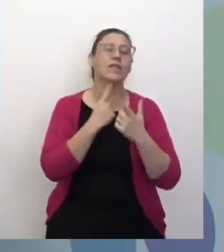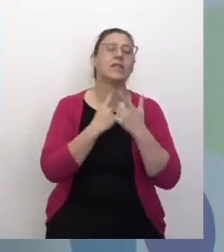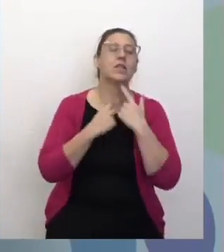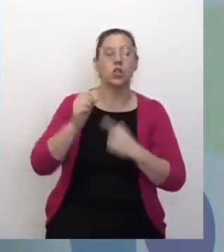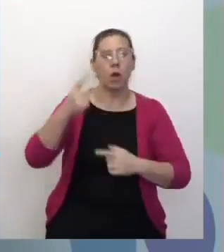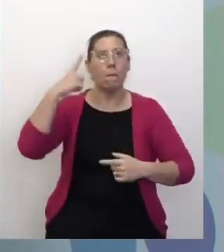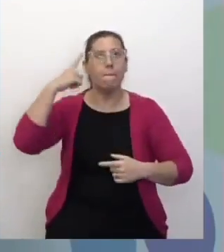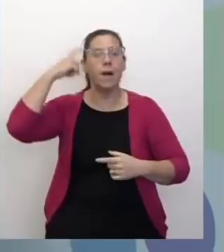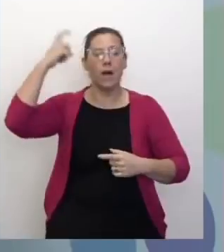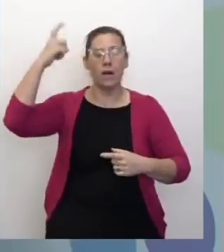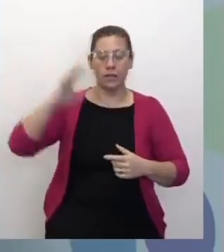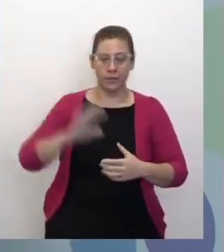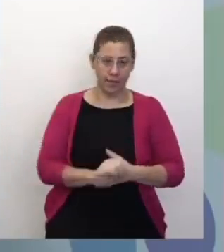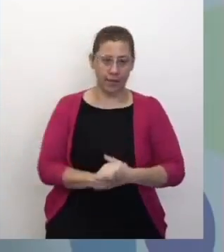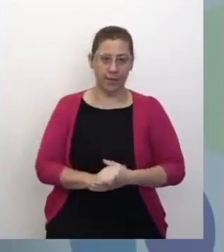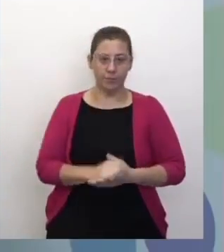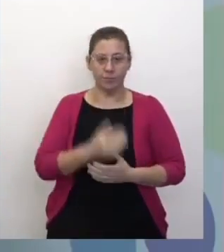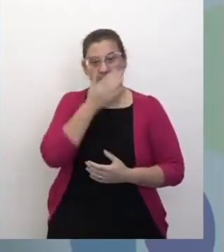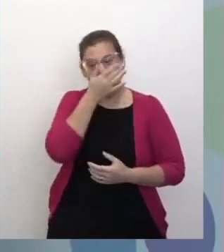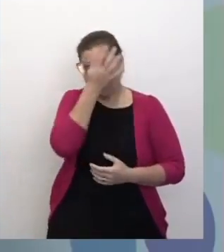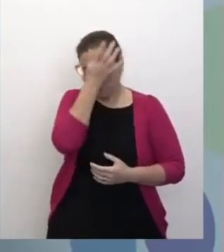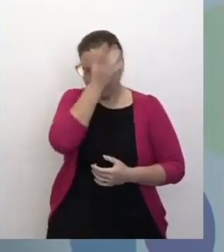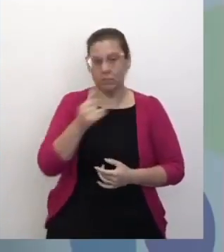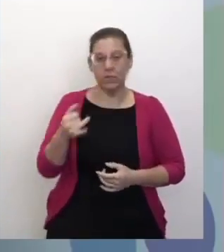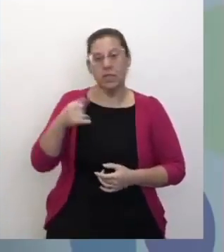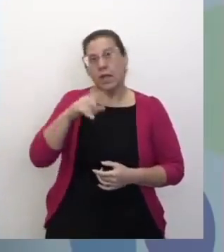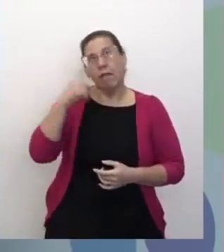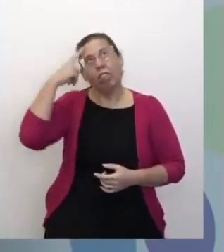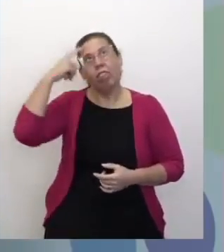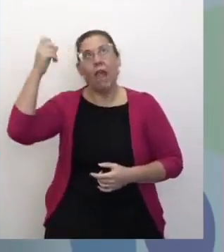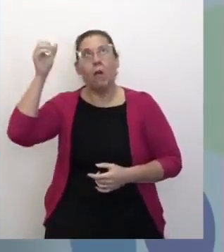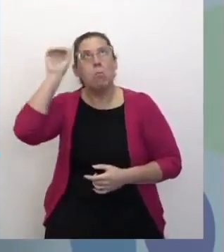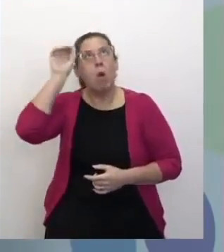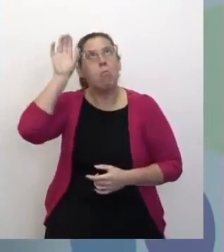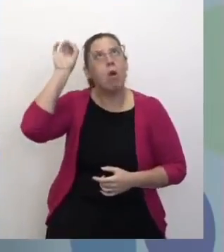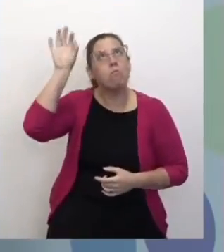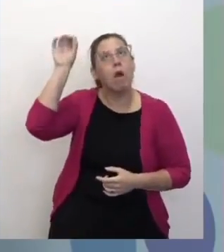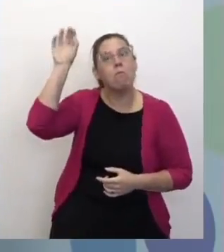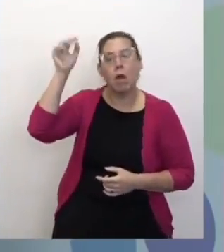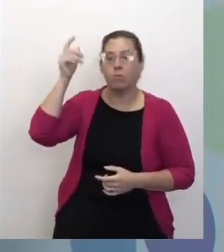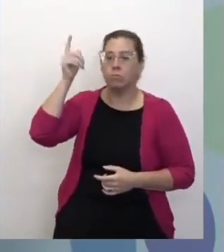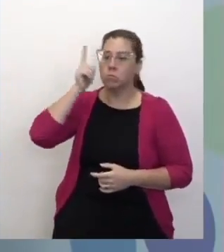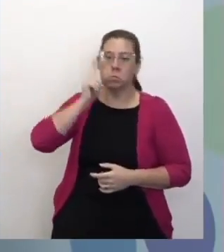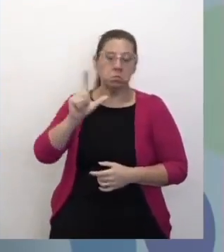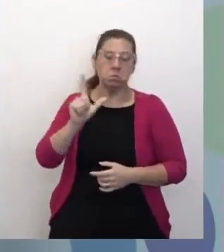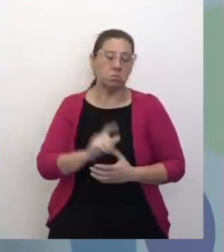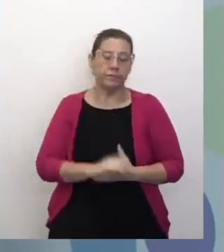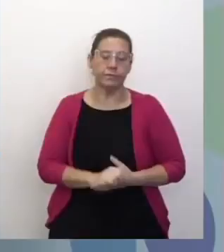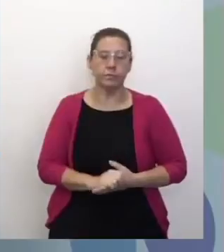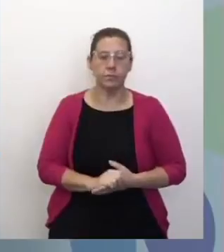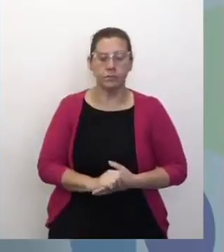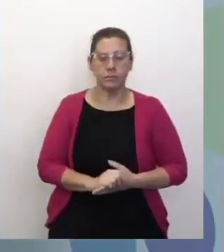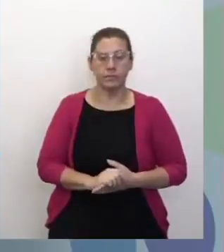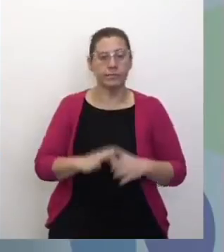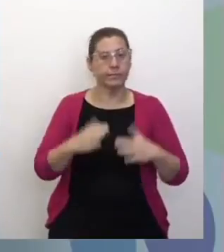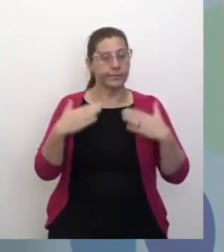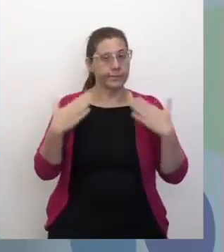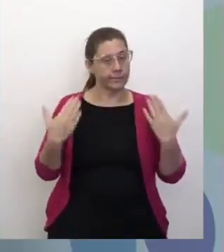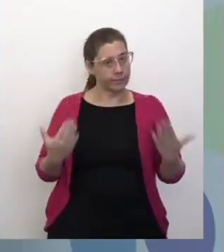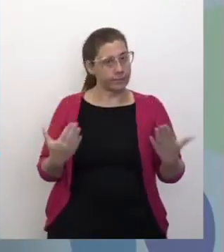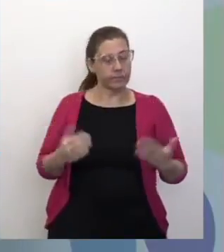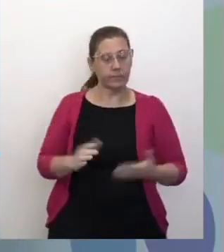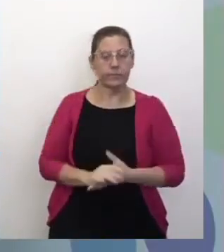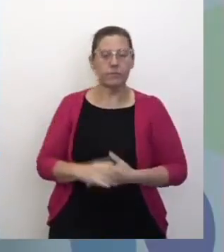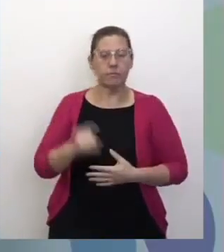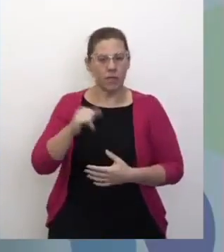o ideal nunca é atingido, porque se é ideal, não dá para ter, né? Então, para Platão, o amor é desejo. Olha que bacana. Então,